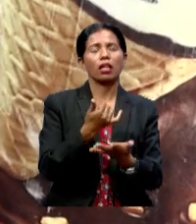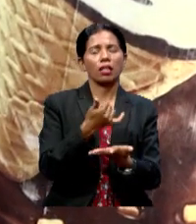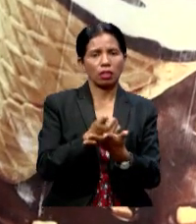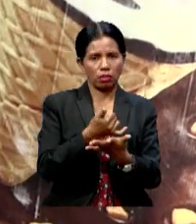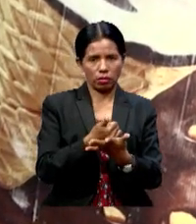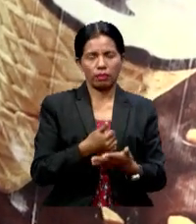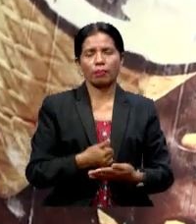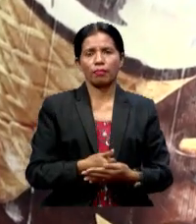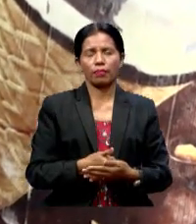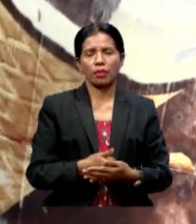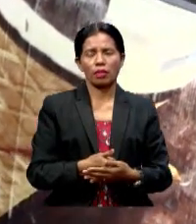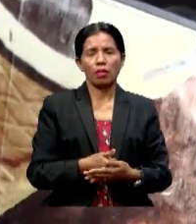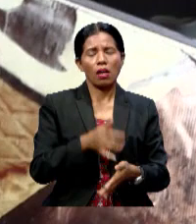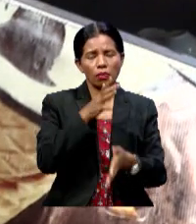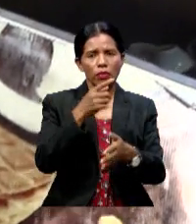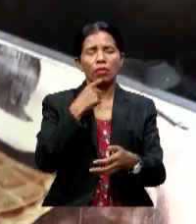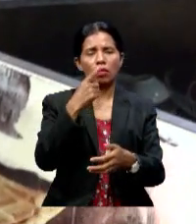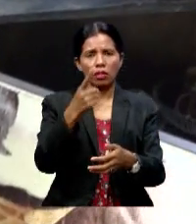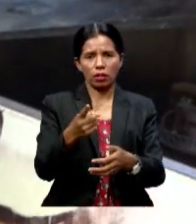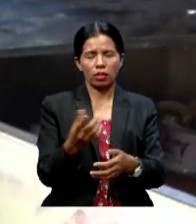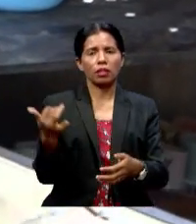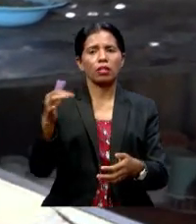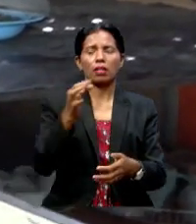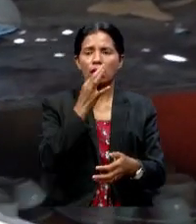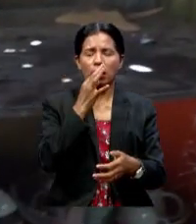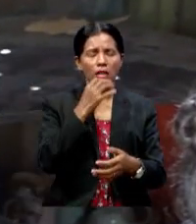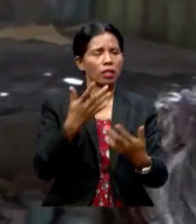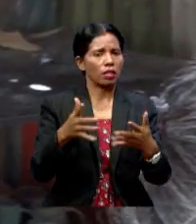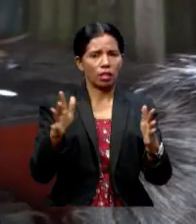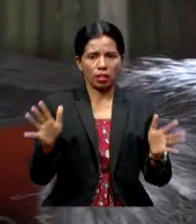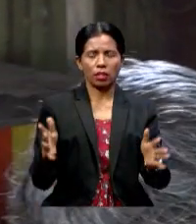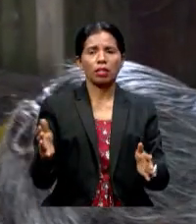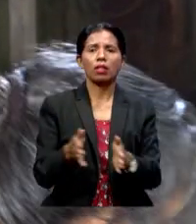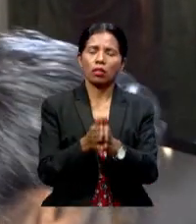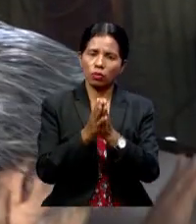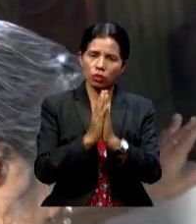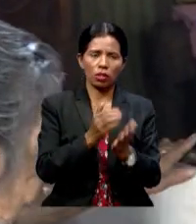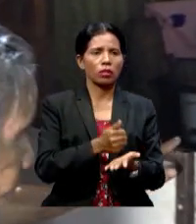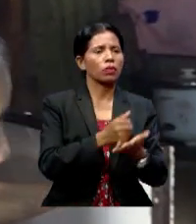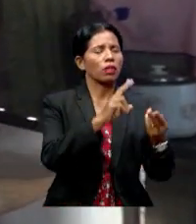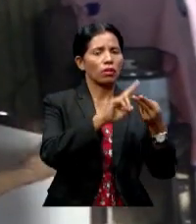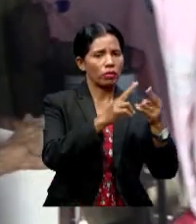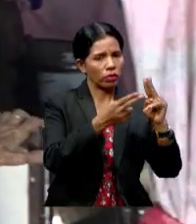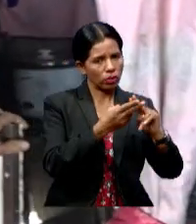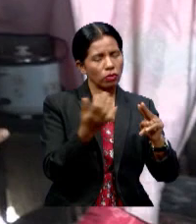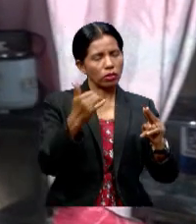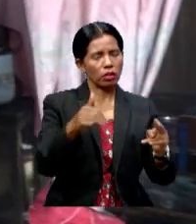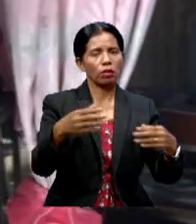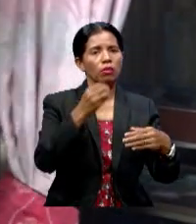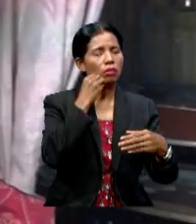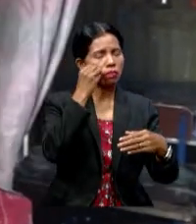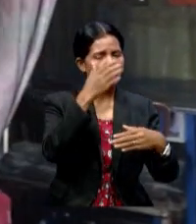vola orinda mo saktuir dela ruma aihan laia liu. Nia husutulu ma vizinyu sira nebehela